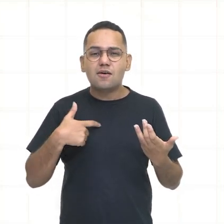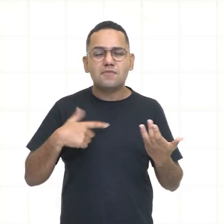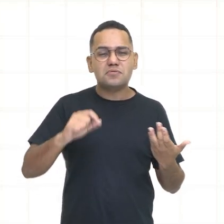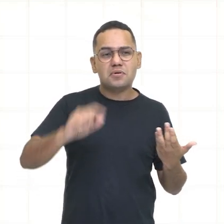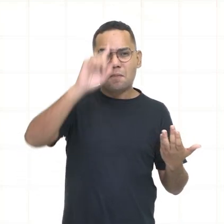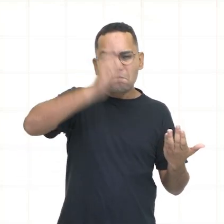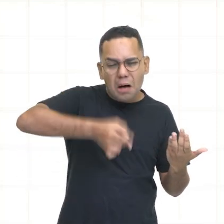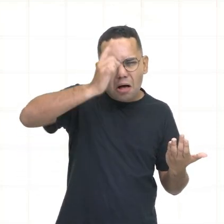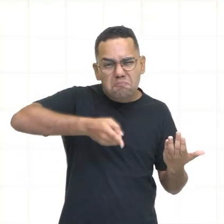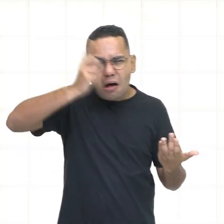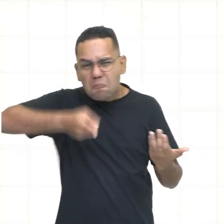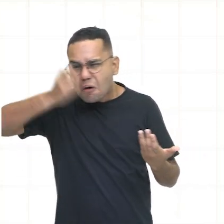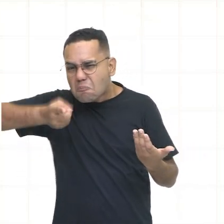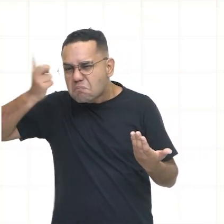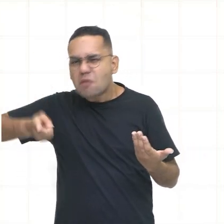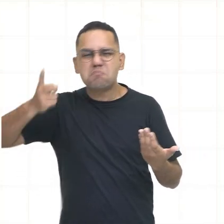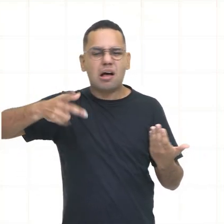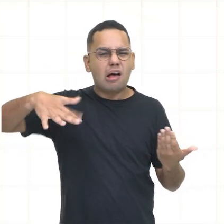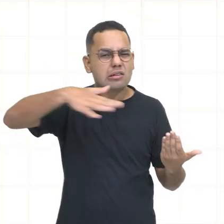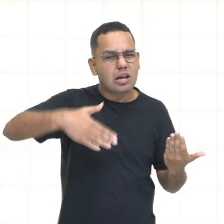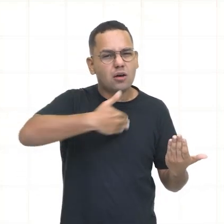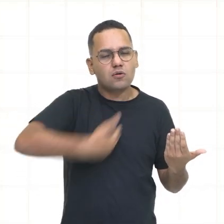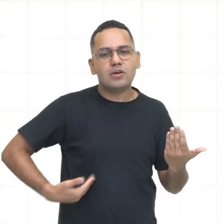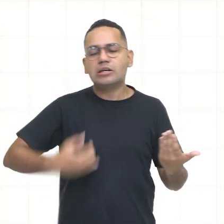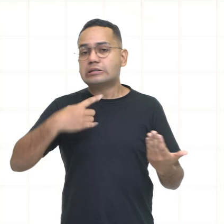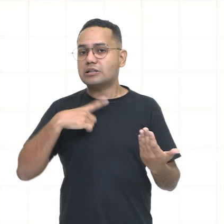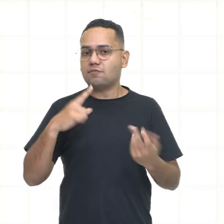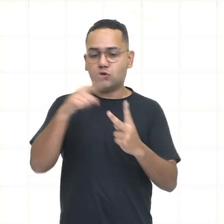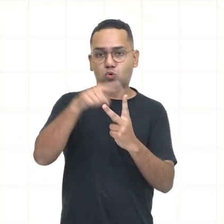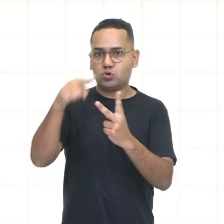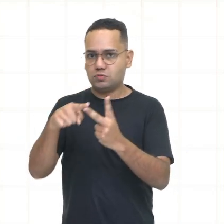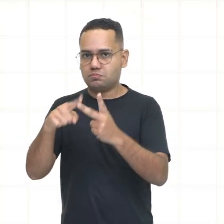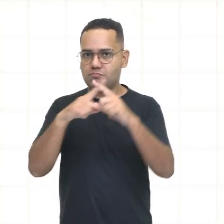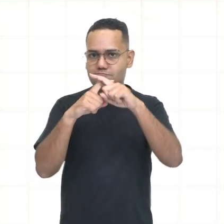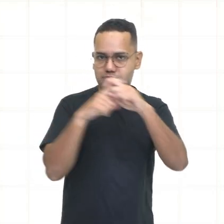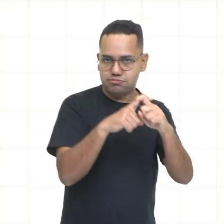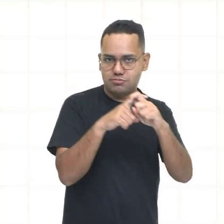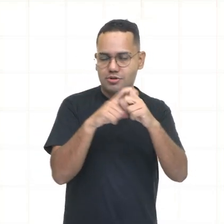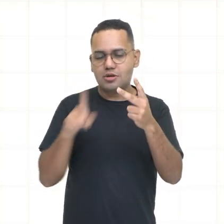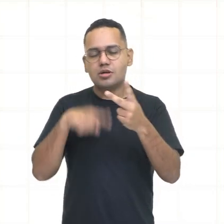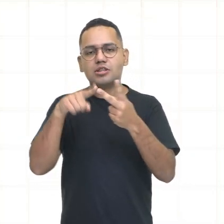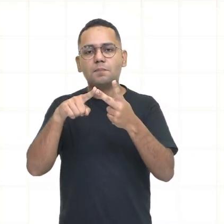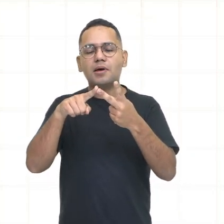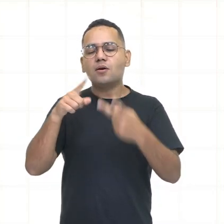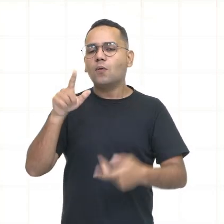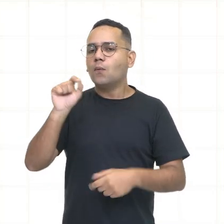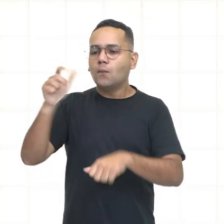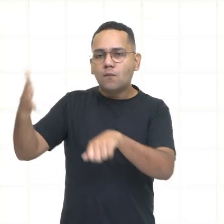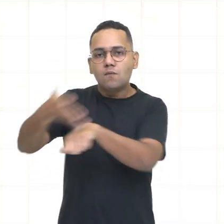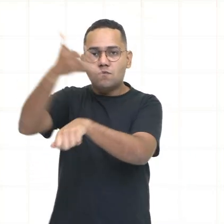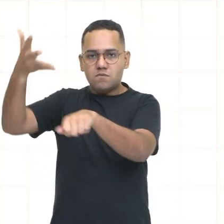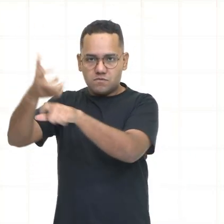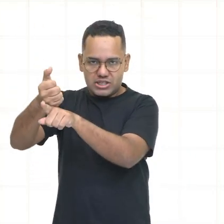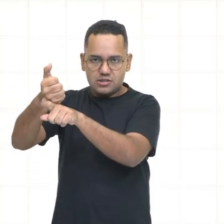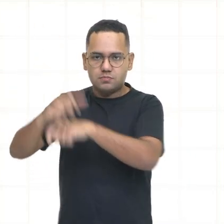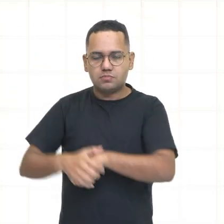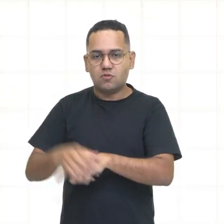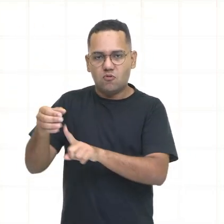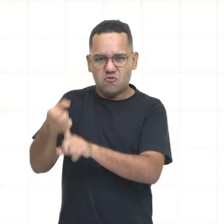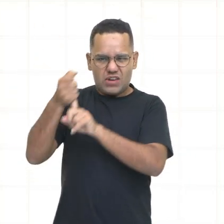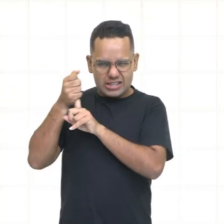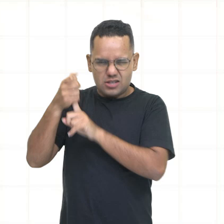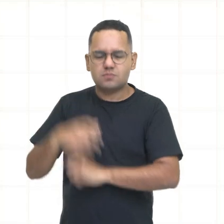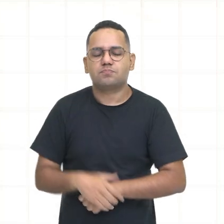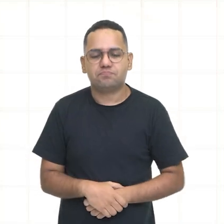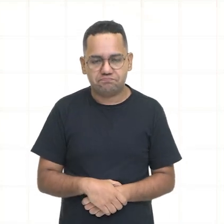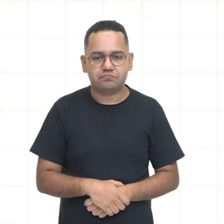o fascismo e o nazismo, tá, gente? Prestem atenção. Se na Europa estava na moda o nazismo e o